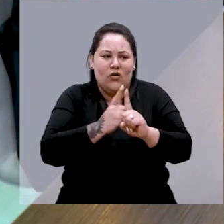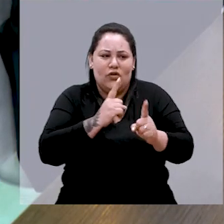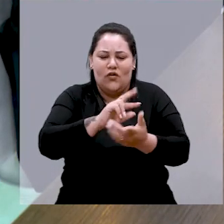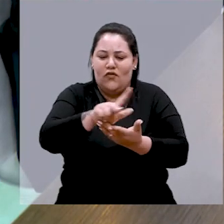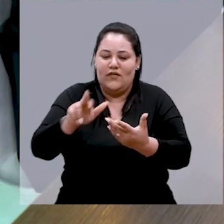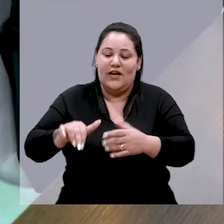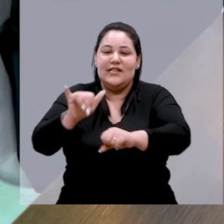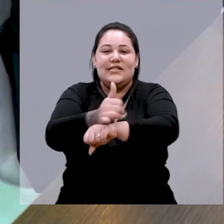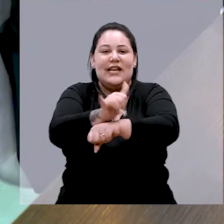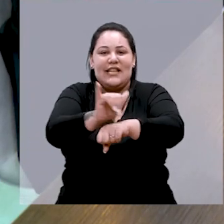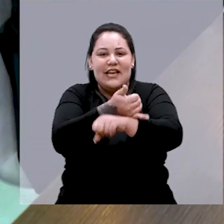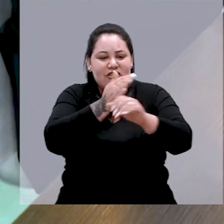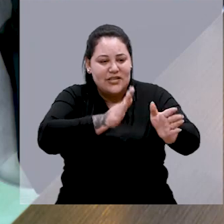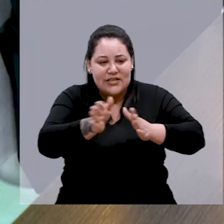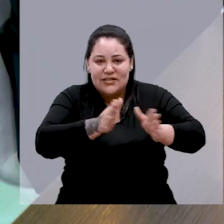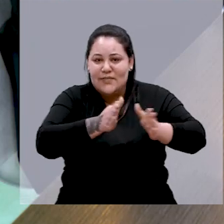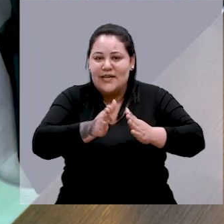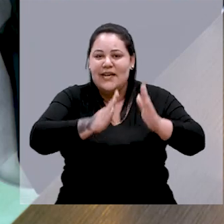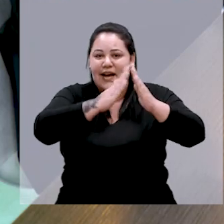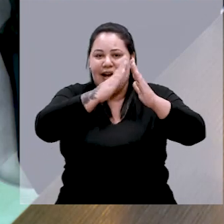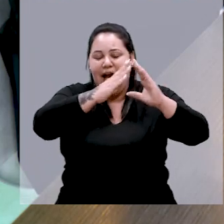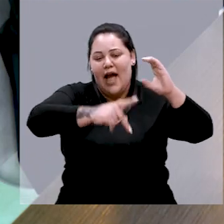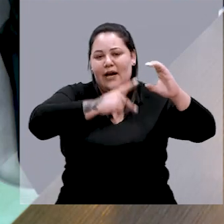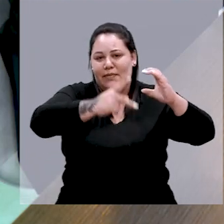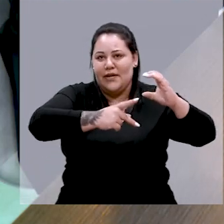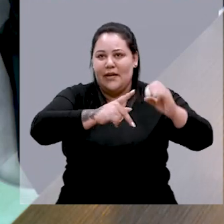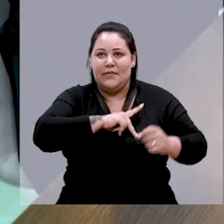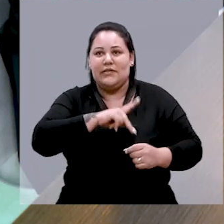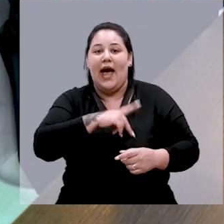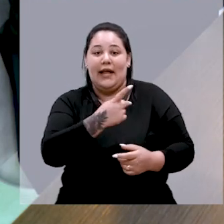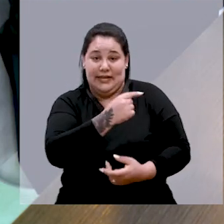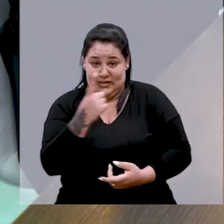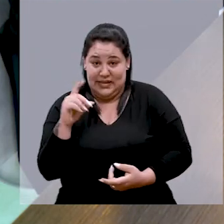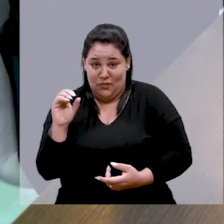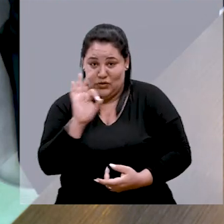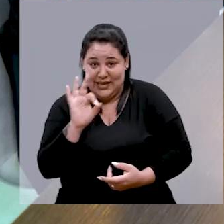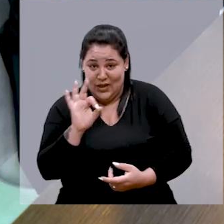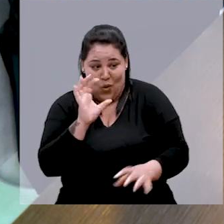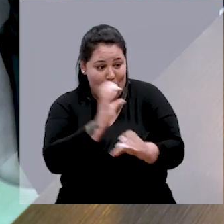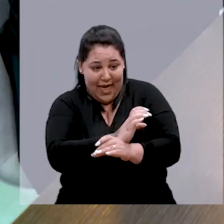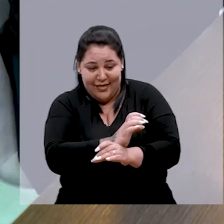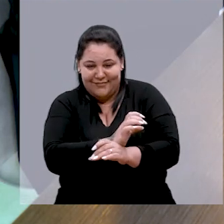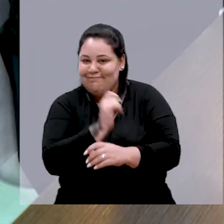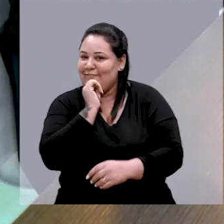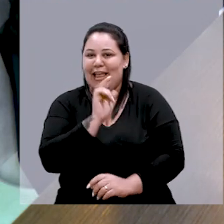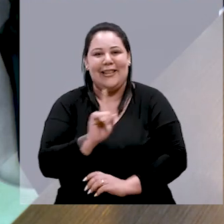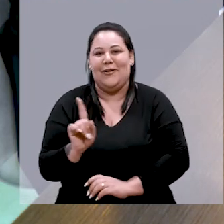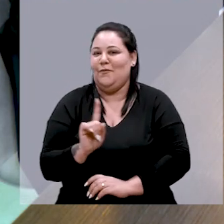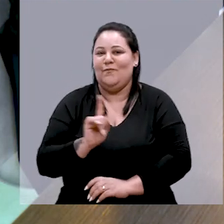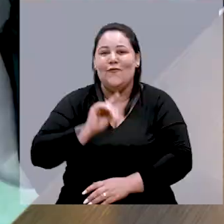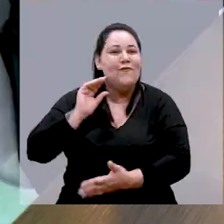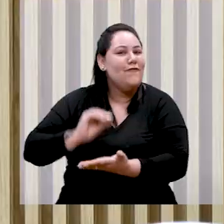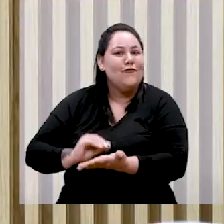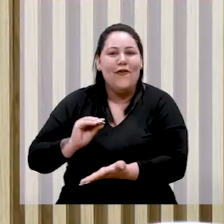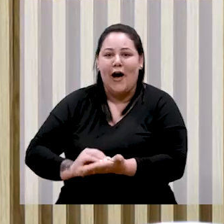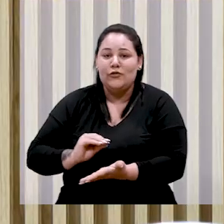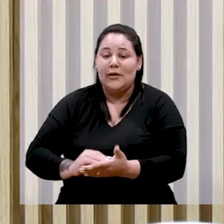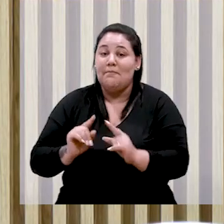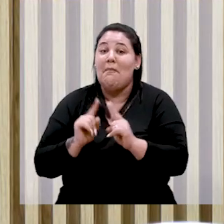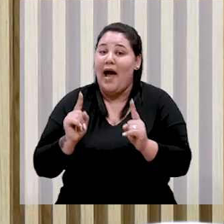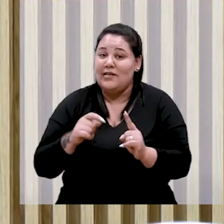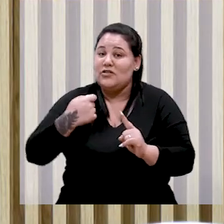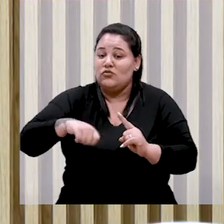várias formas de acessibilidade na casa, na presidência. E aí, tá 100%? Não, falta muito. Mas a gente precisa